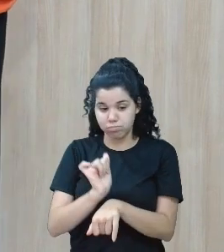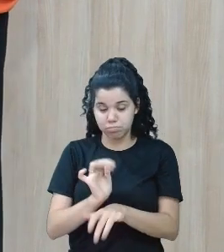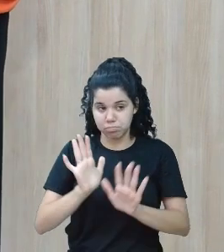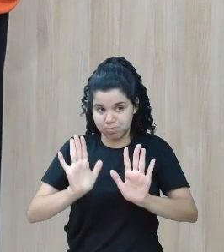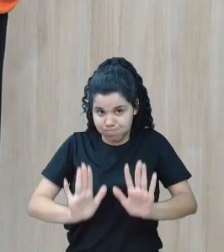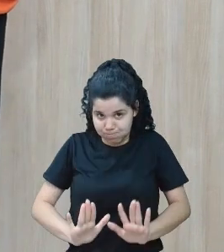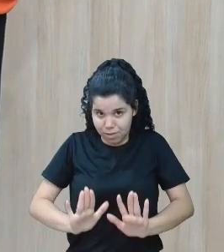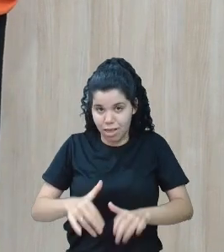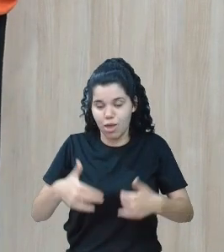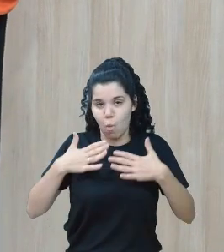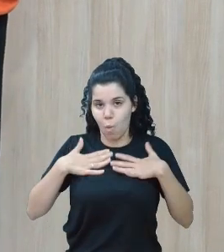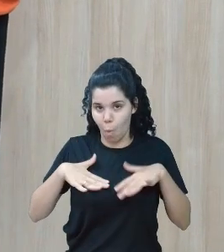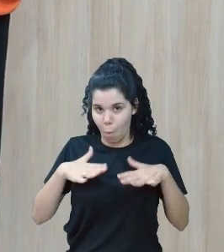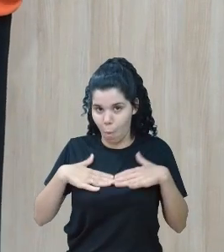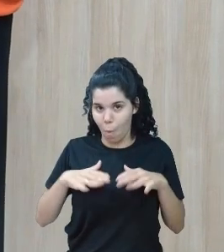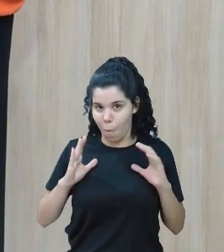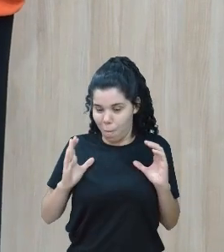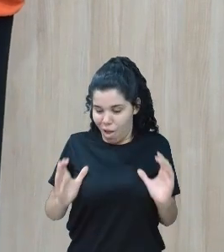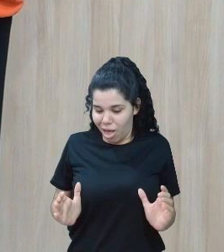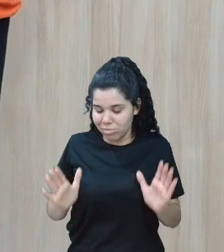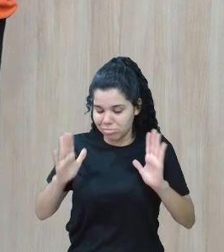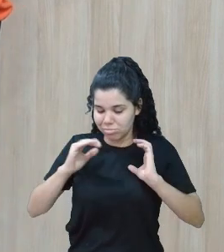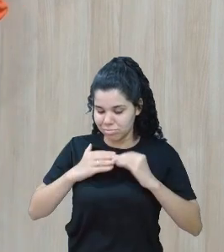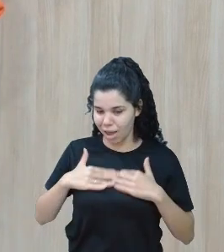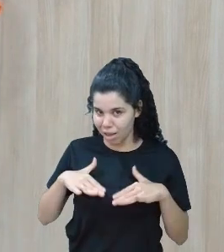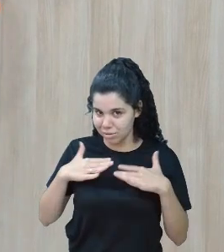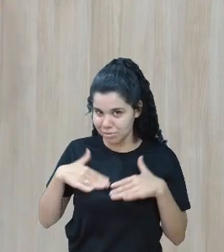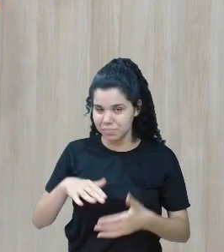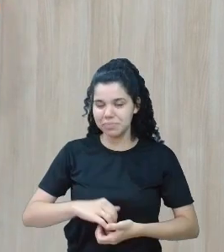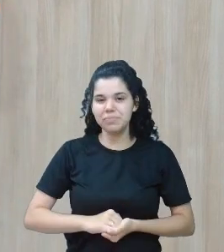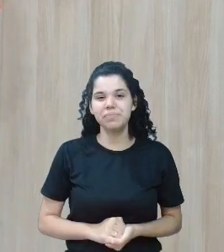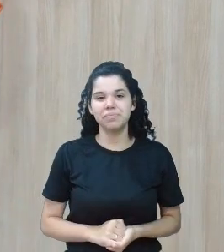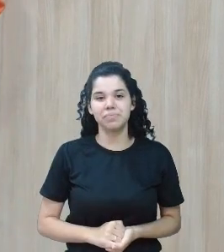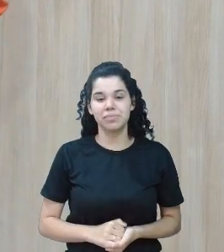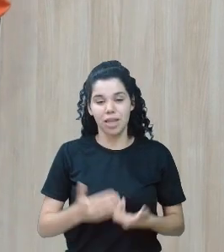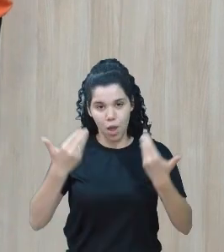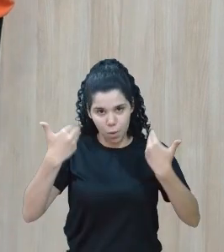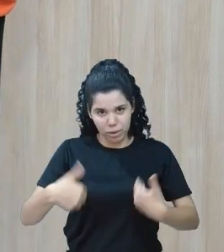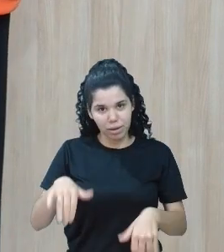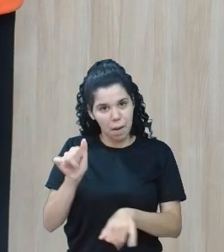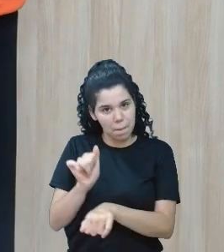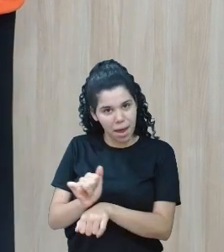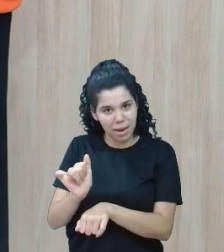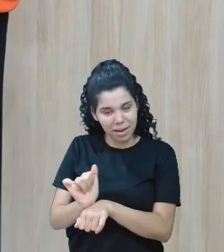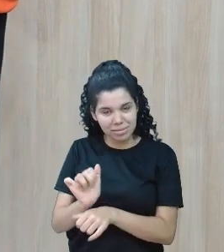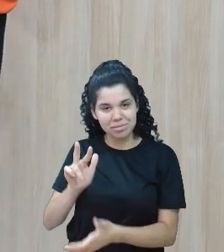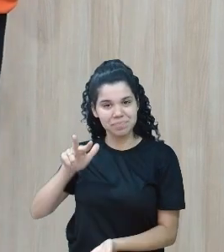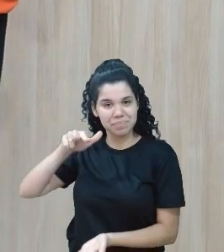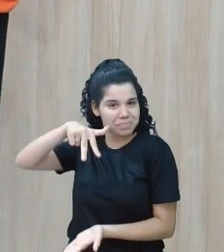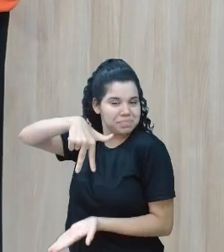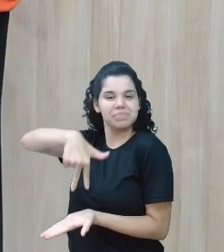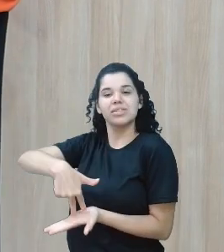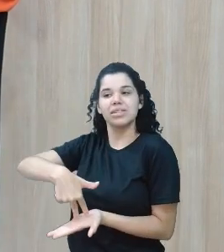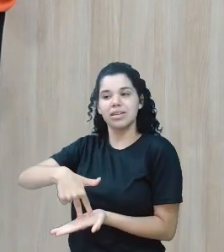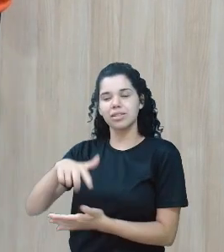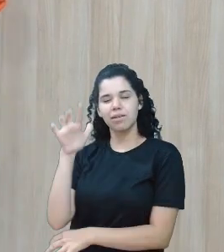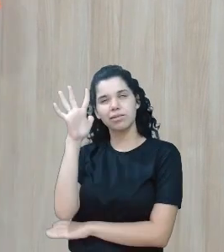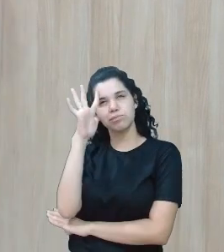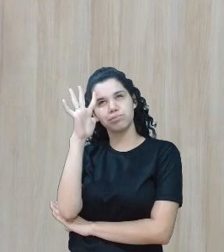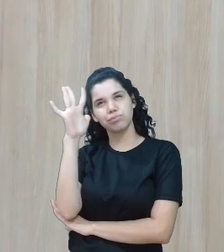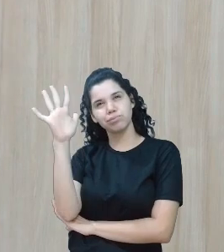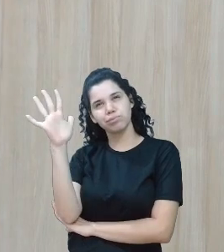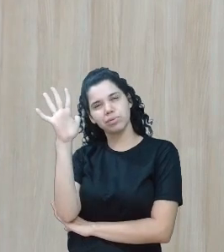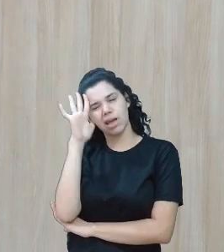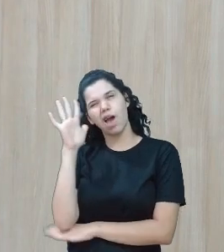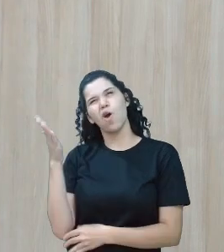no meu canto, que eu fico bem quietinha quando Denise está falando. E eu aqui bem quietinha no meu canto estava refletindo.